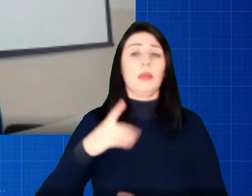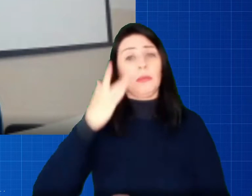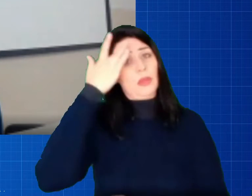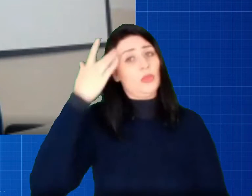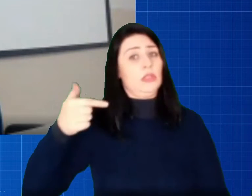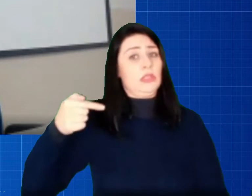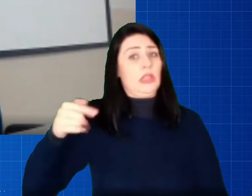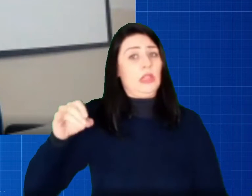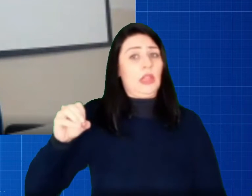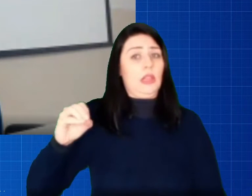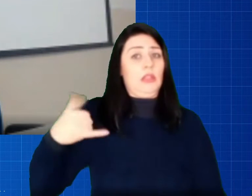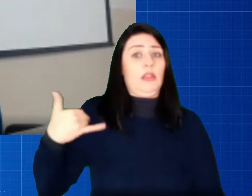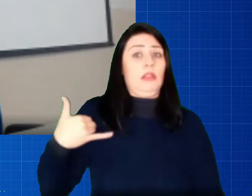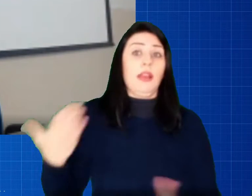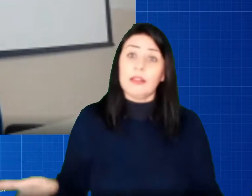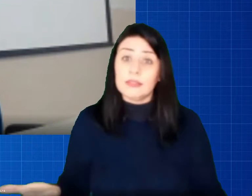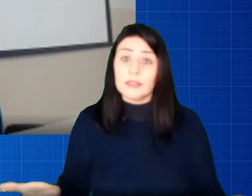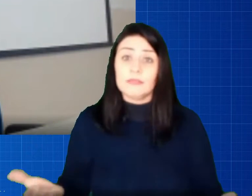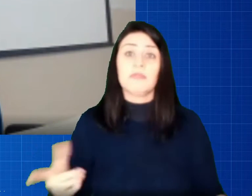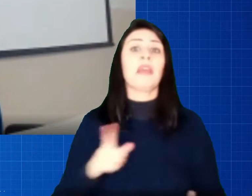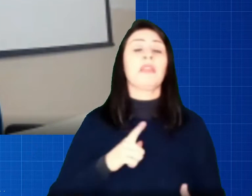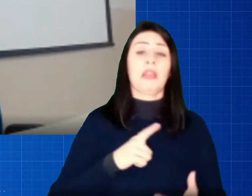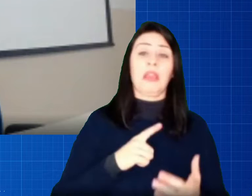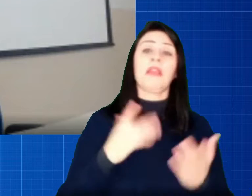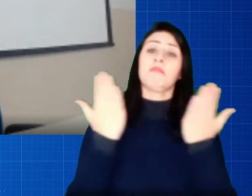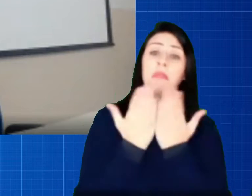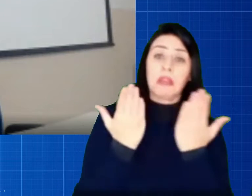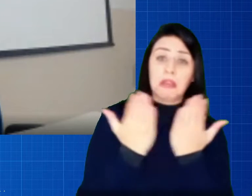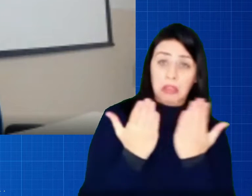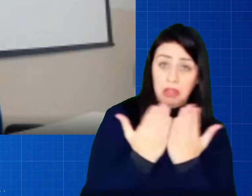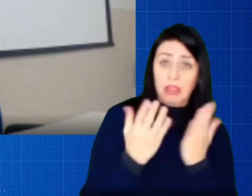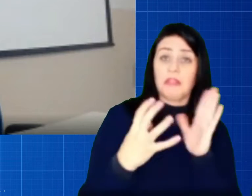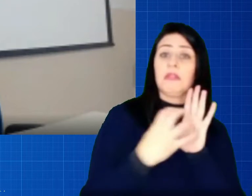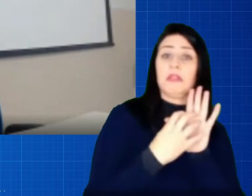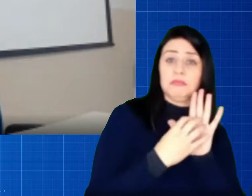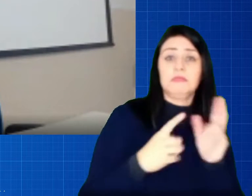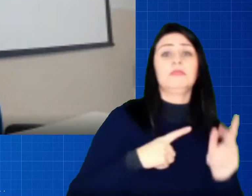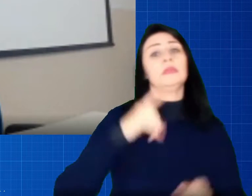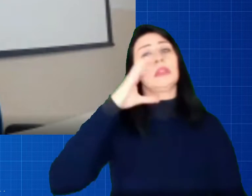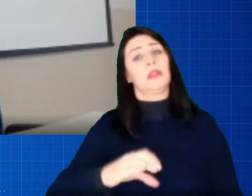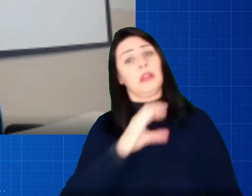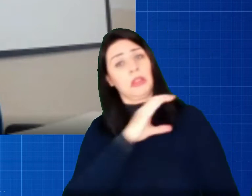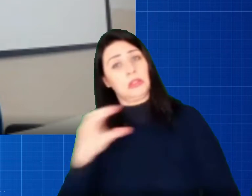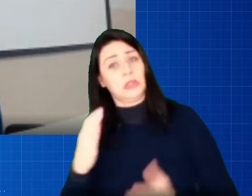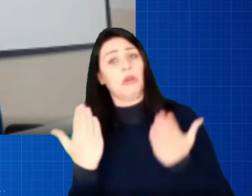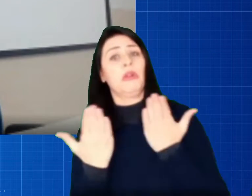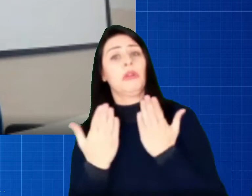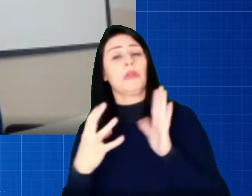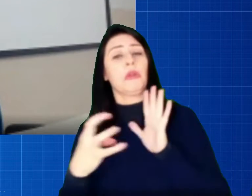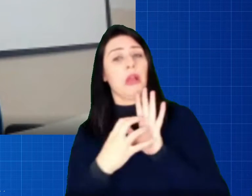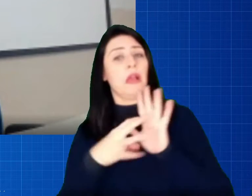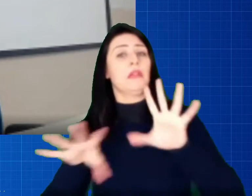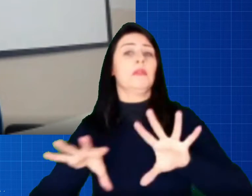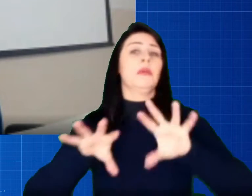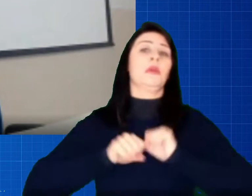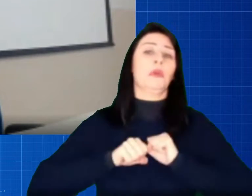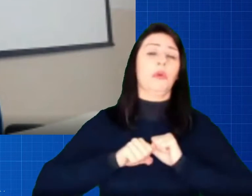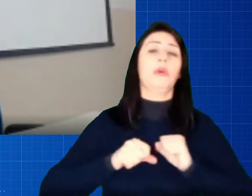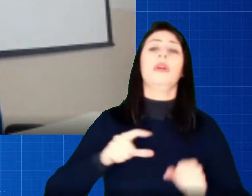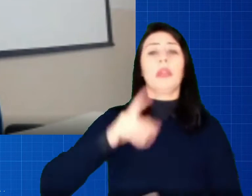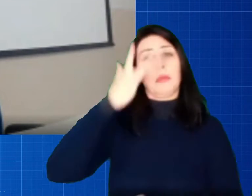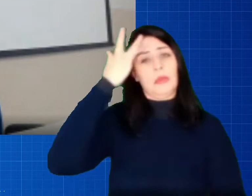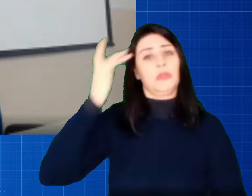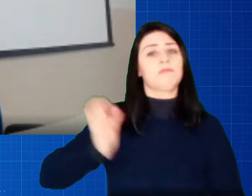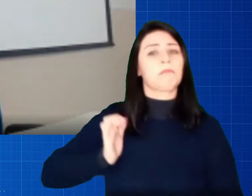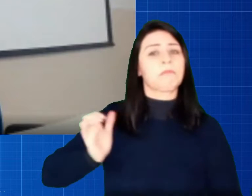anos. Nós temos pacientes evangélicos, nós temos pacientes católicos, nós temos paciente da alta